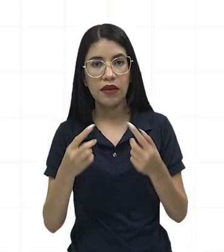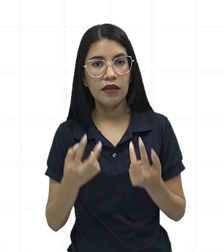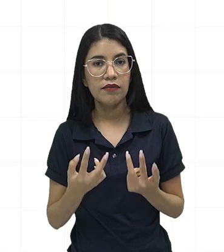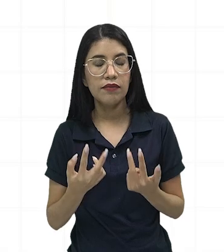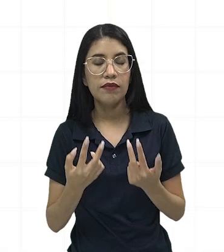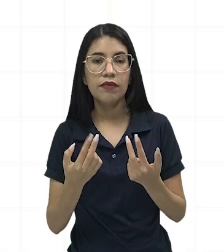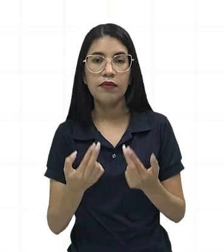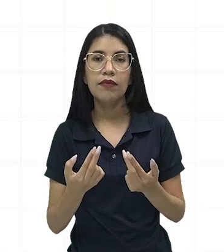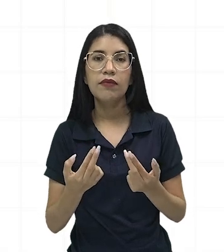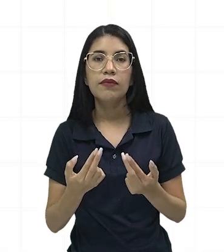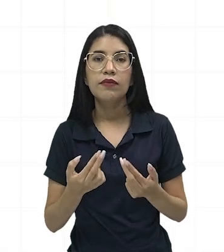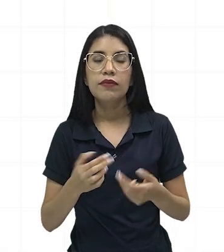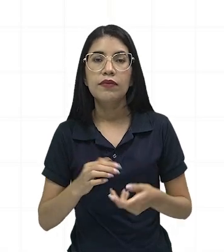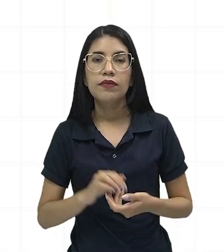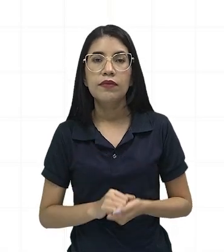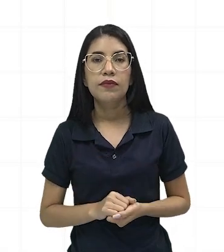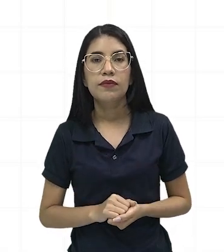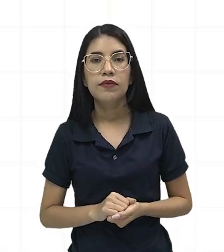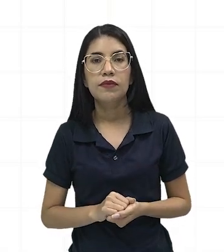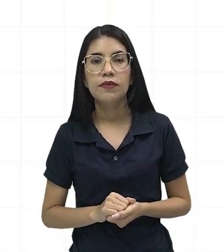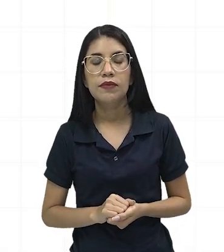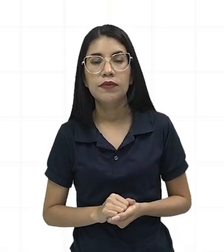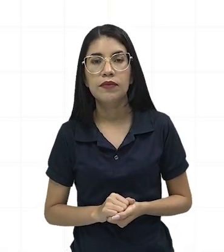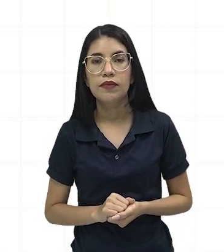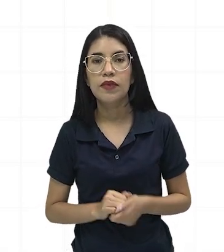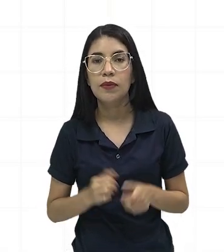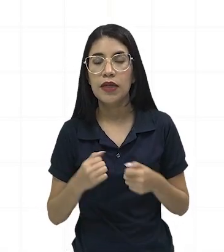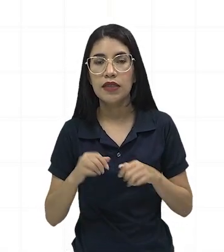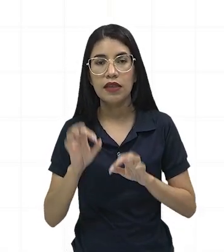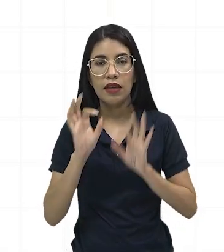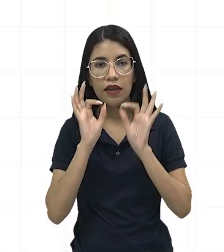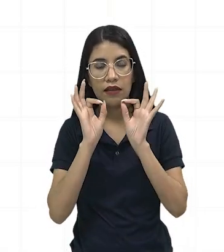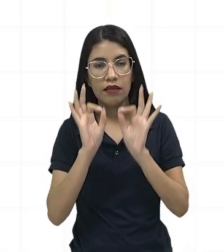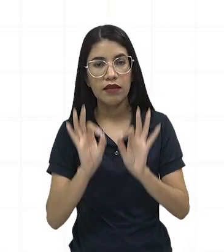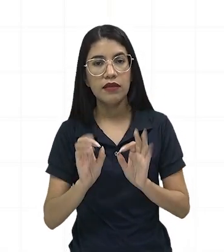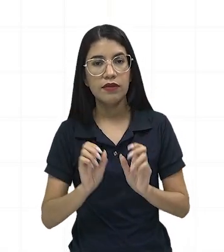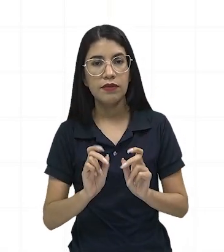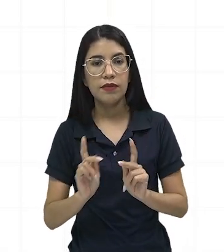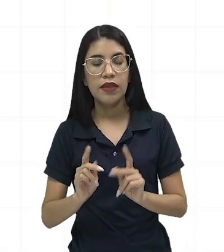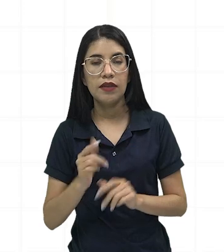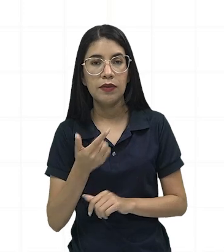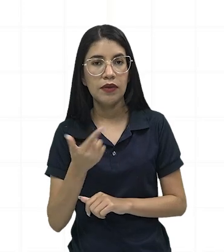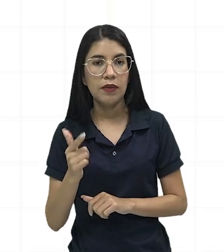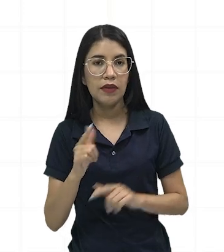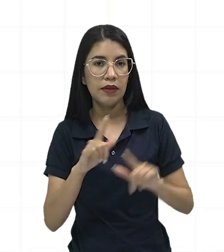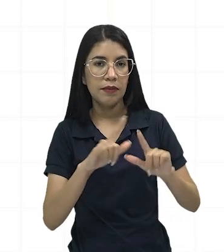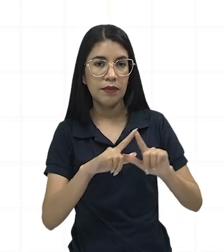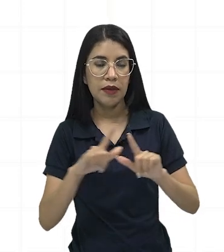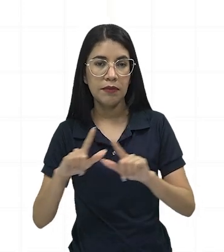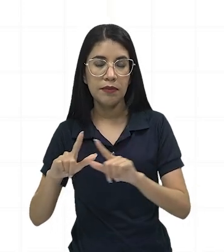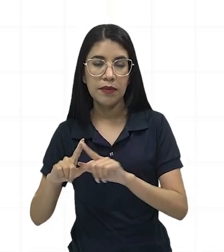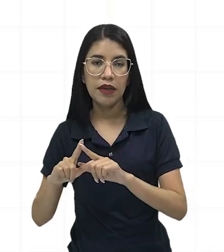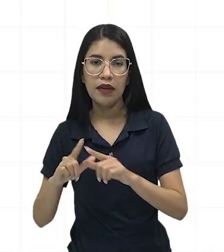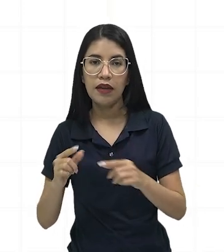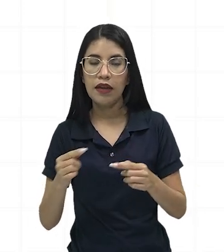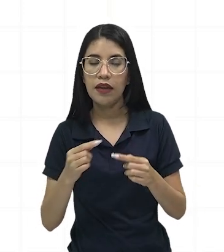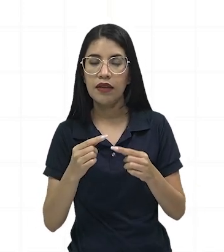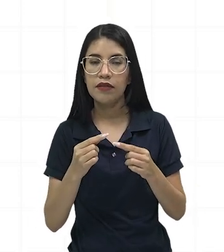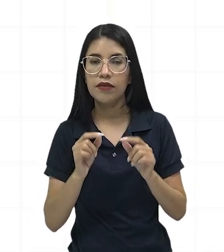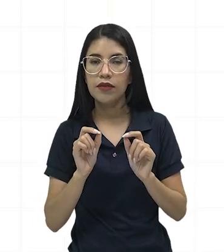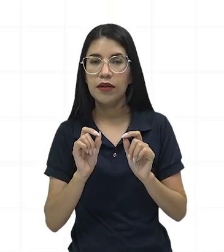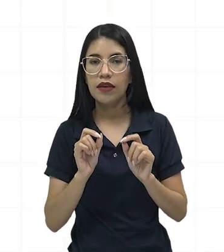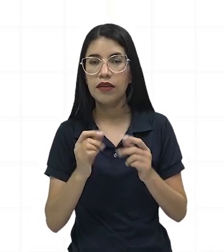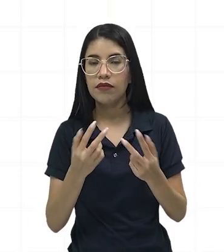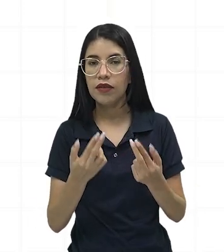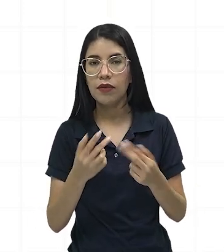esse, e mesma medida, tá bom? Então, muito cuidado. Então, aqui não temos triângulos congruentes, tá?